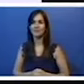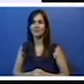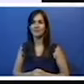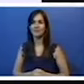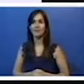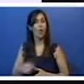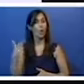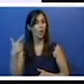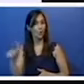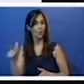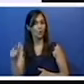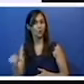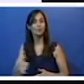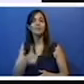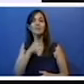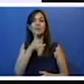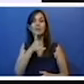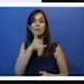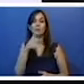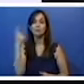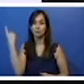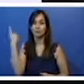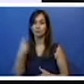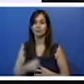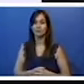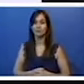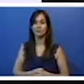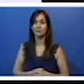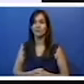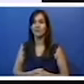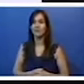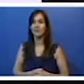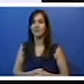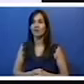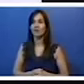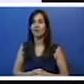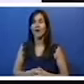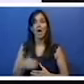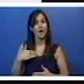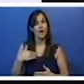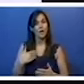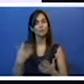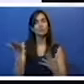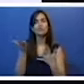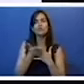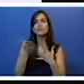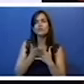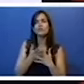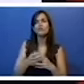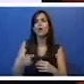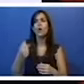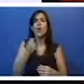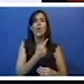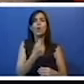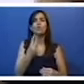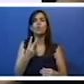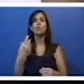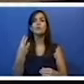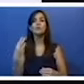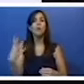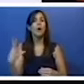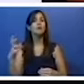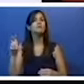e olha lá outro exemplo do inteiro e aqui Eu dividi em uma duas três quatro